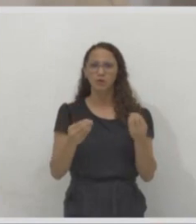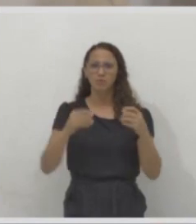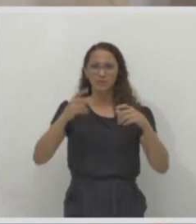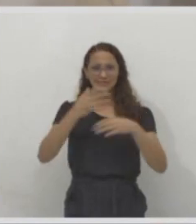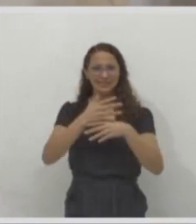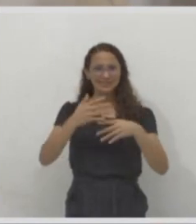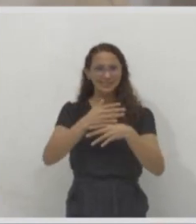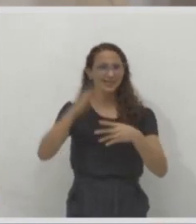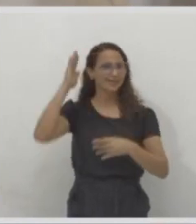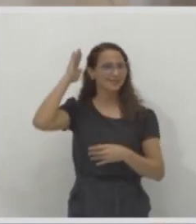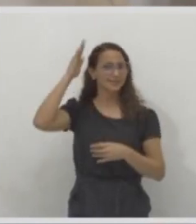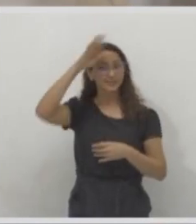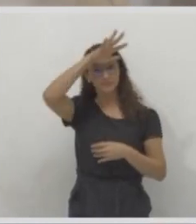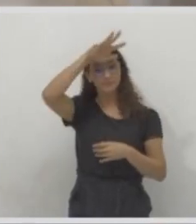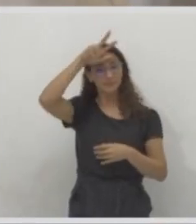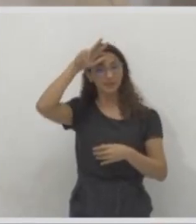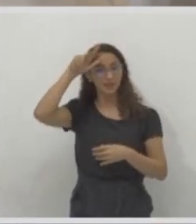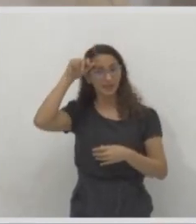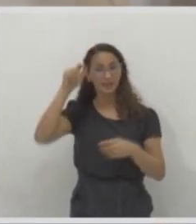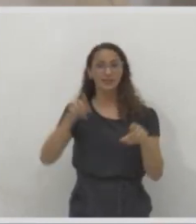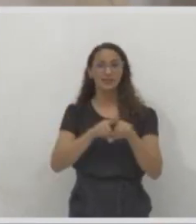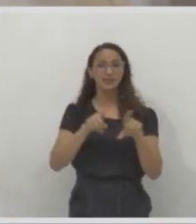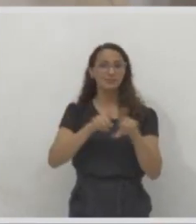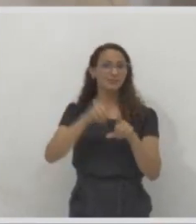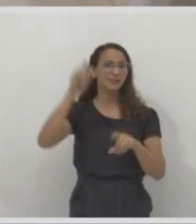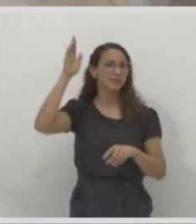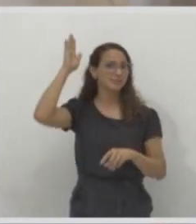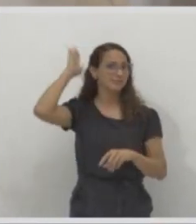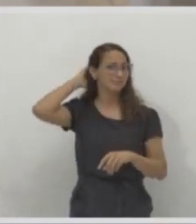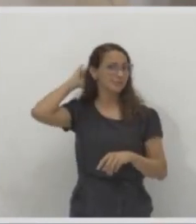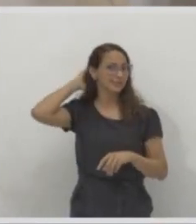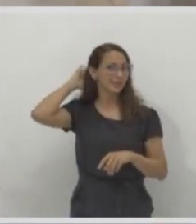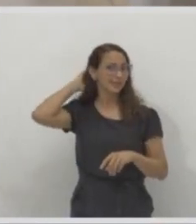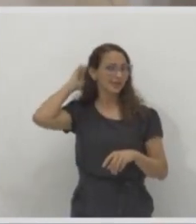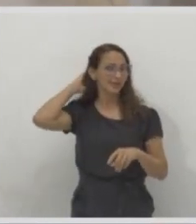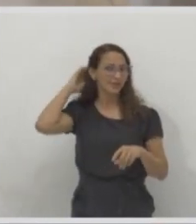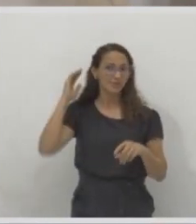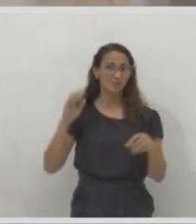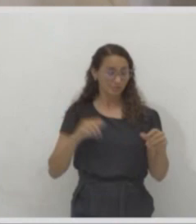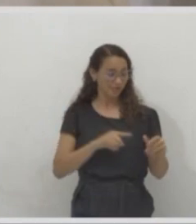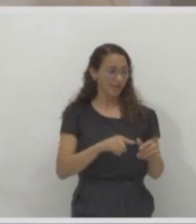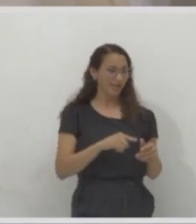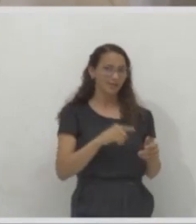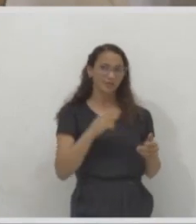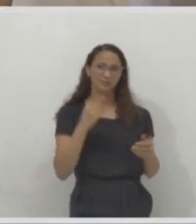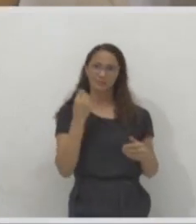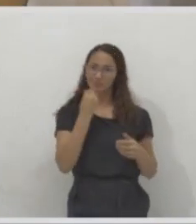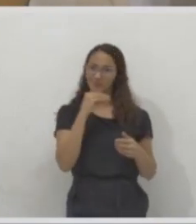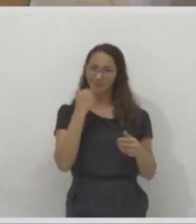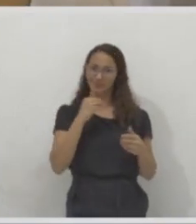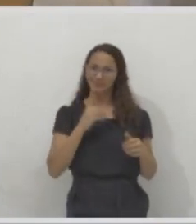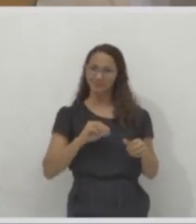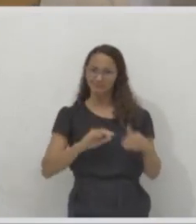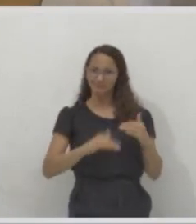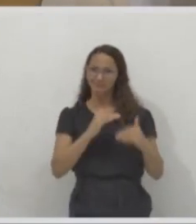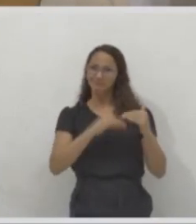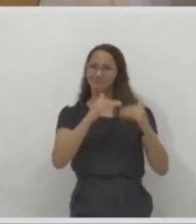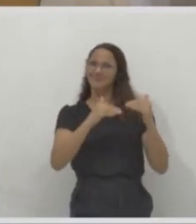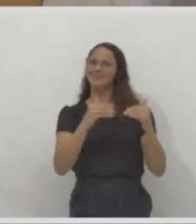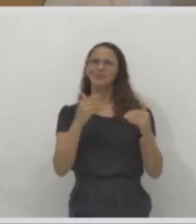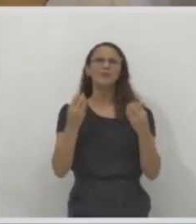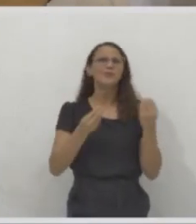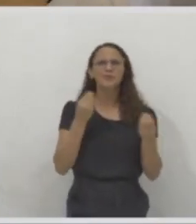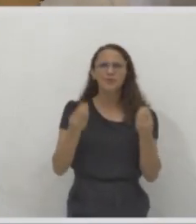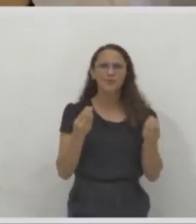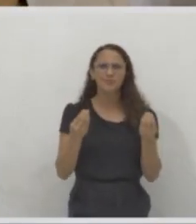chamado Belle Époque, e como a Belle Époque surgiu aqui na região a partir dessa extração do látex.